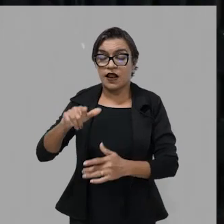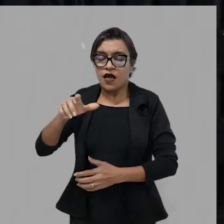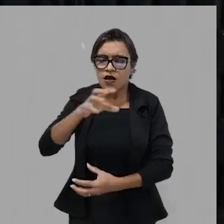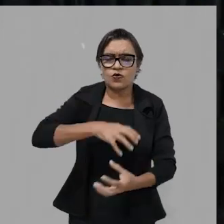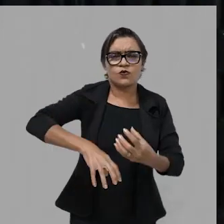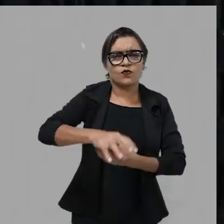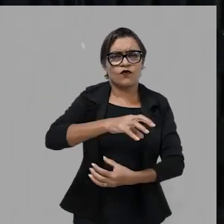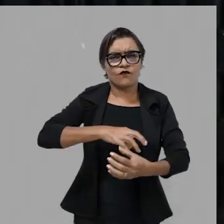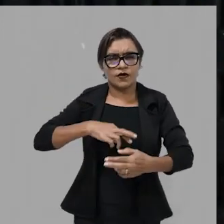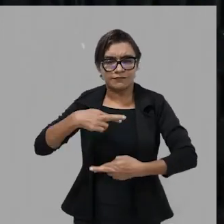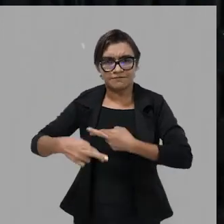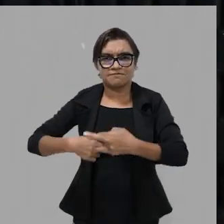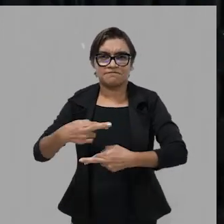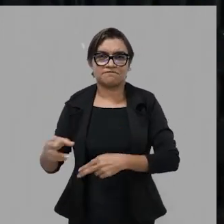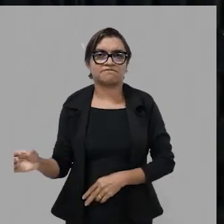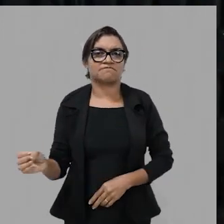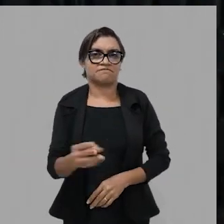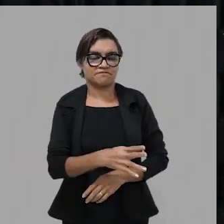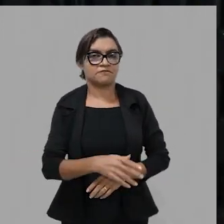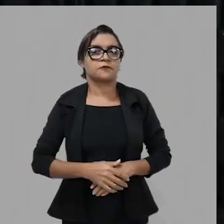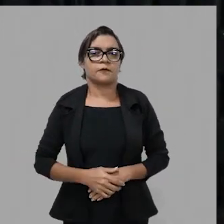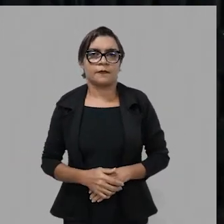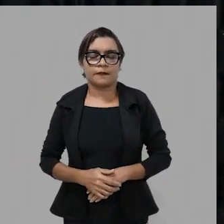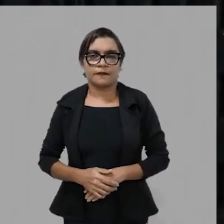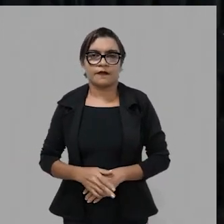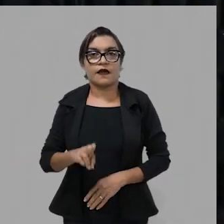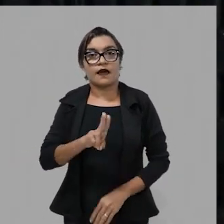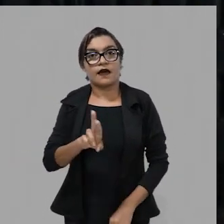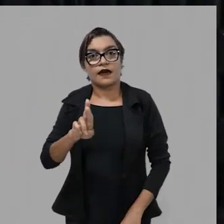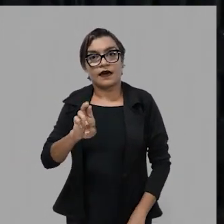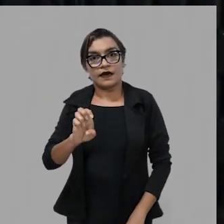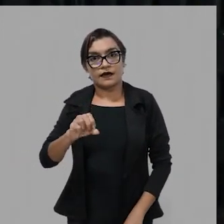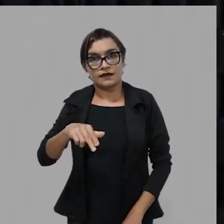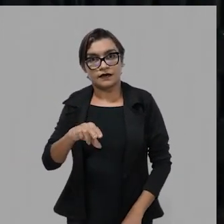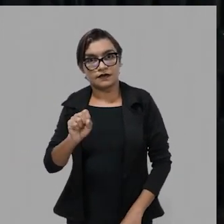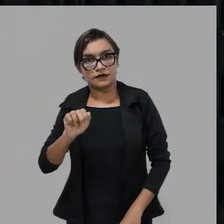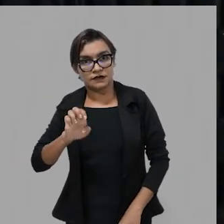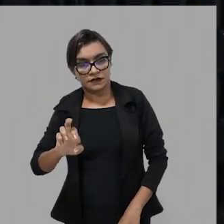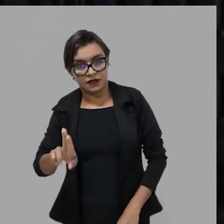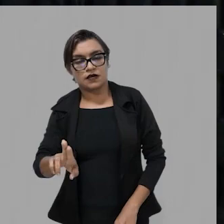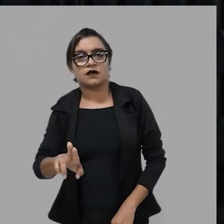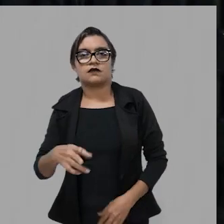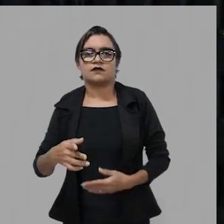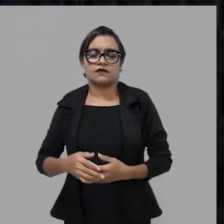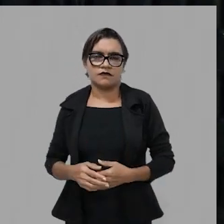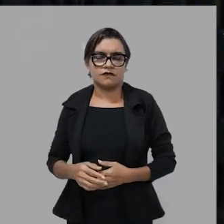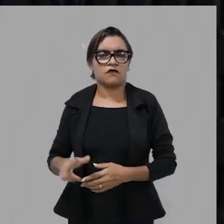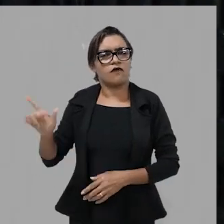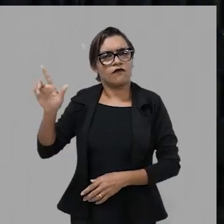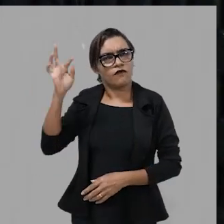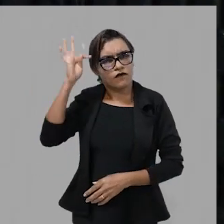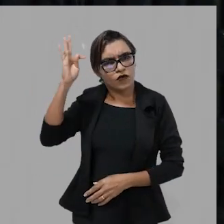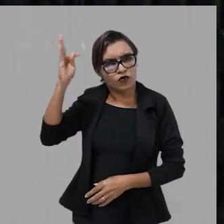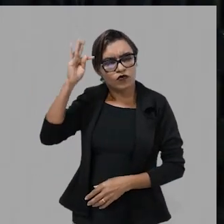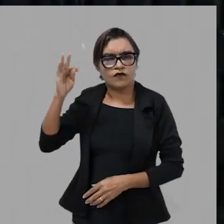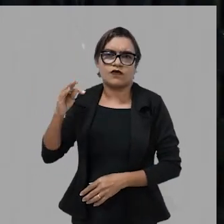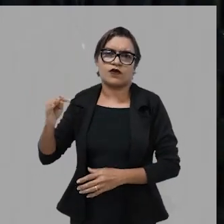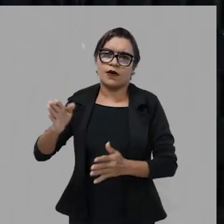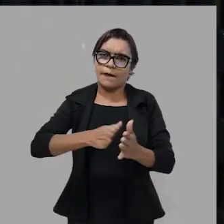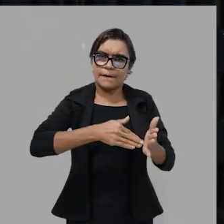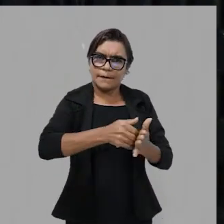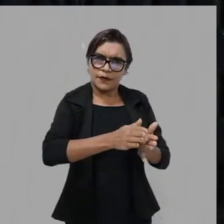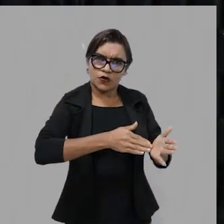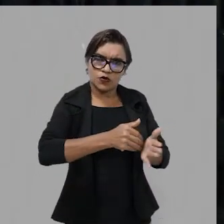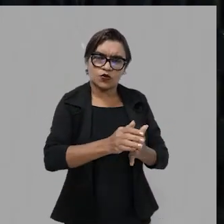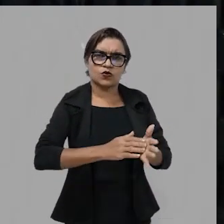renascentista. Era um movimento, como o próprio nome diz, renascer. Renascer nas artes, na filosofia, na pintura,